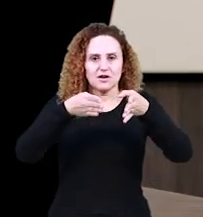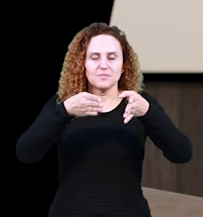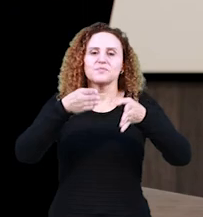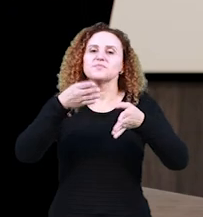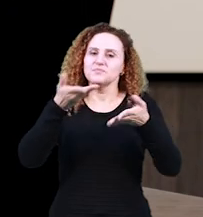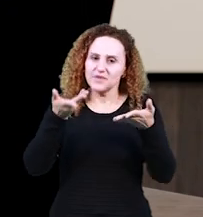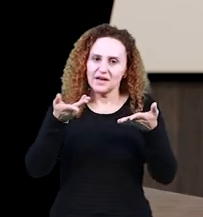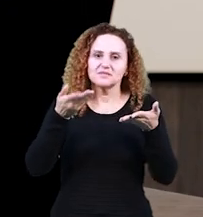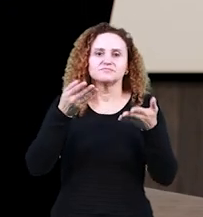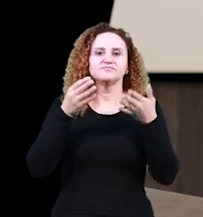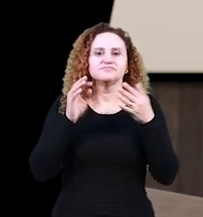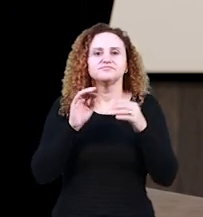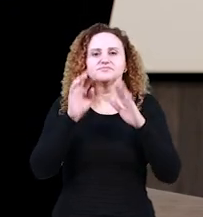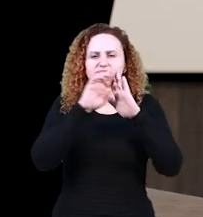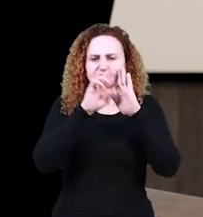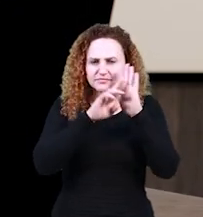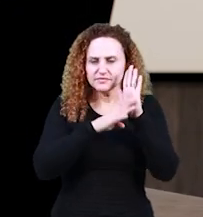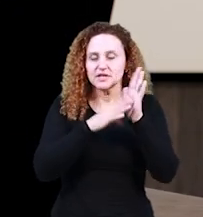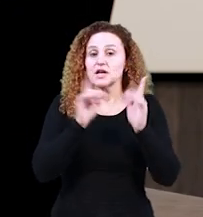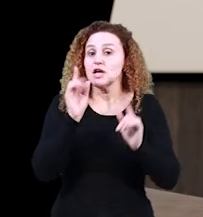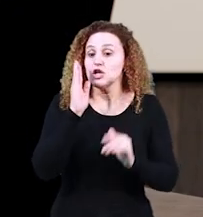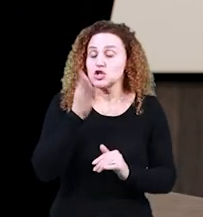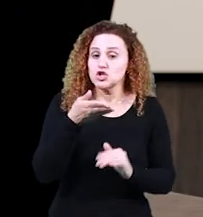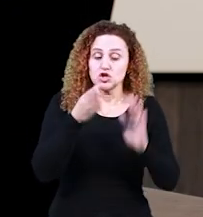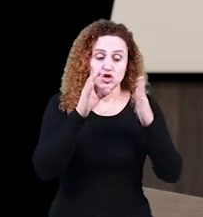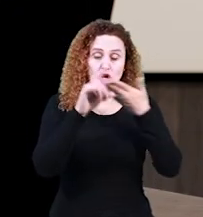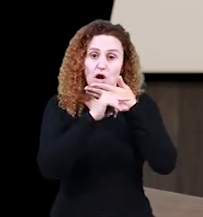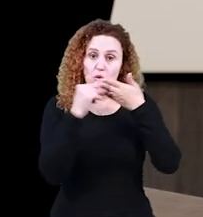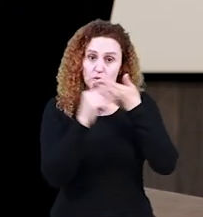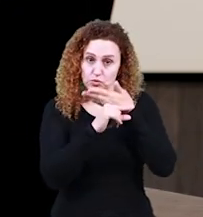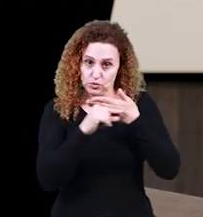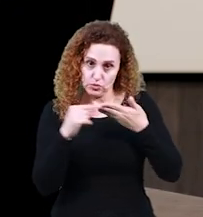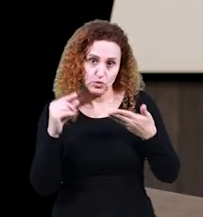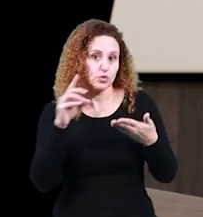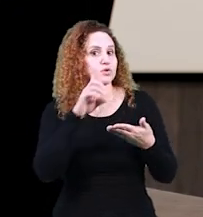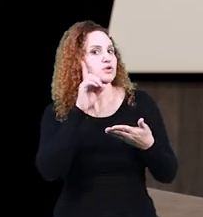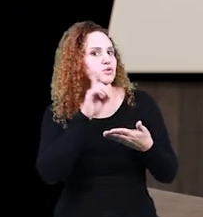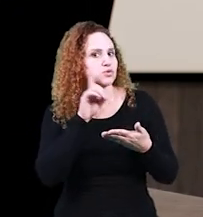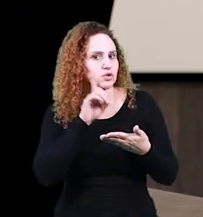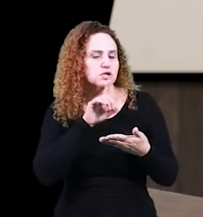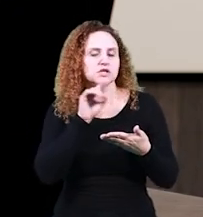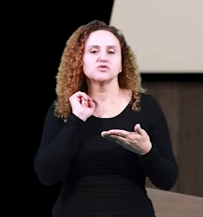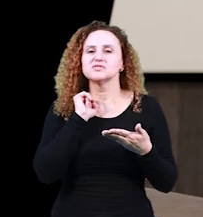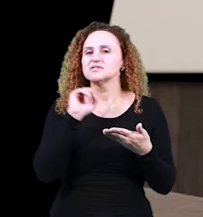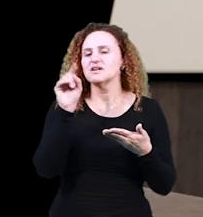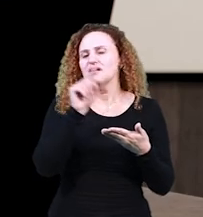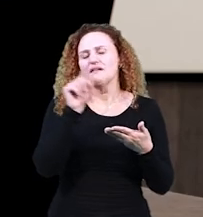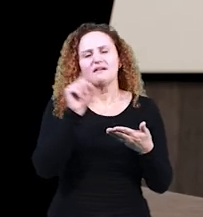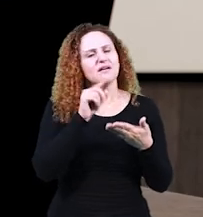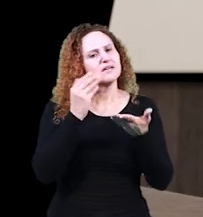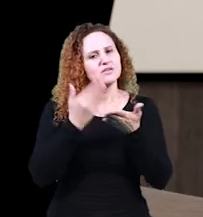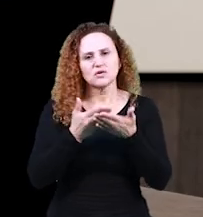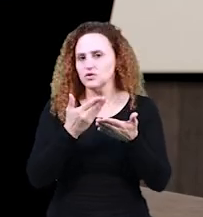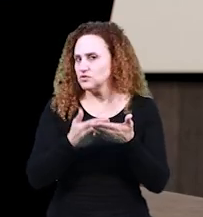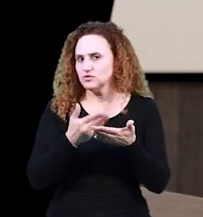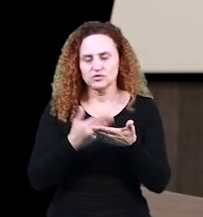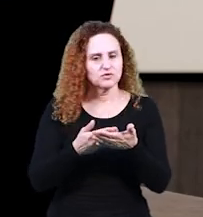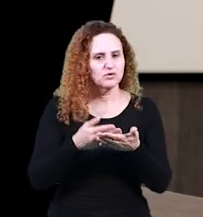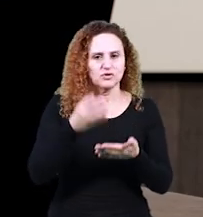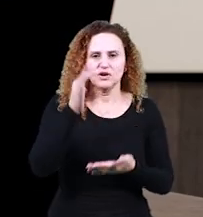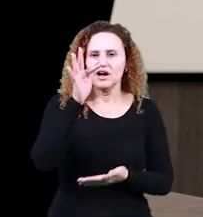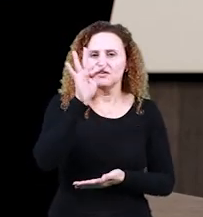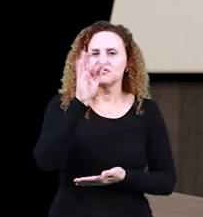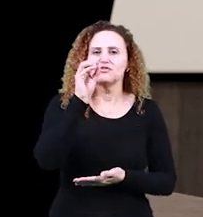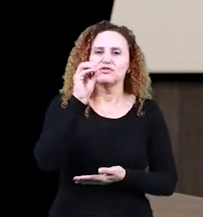depois na morfologia ou suas ir não estudou a morfologia não se sabe se é porque não deu tempo né que ele morreu antes